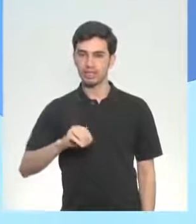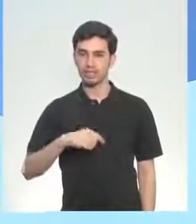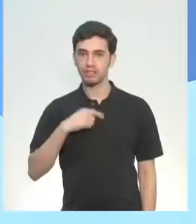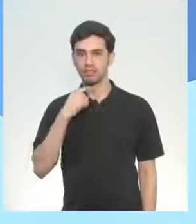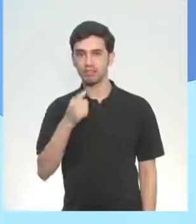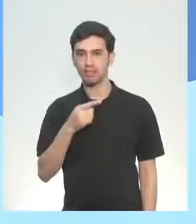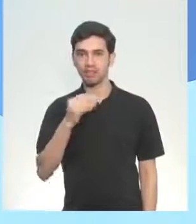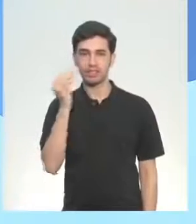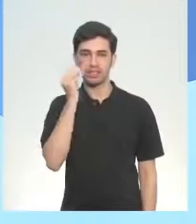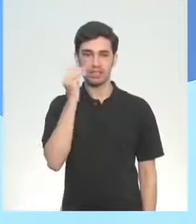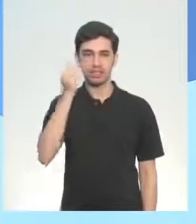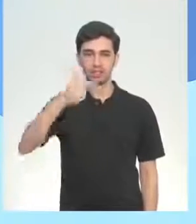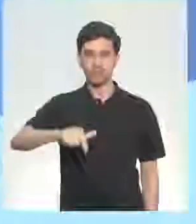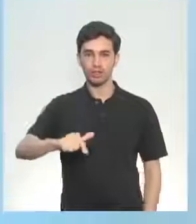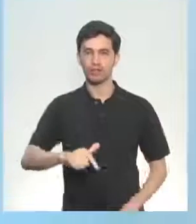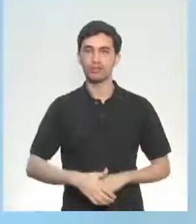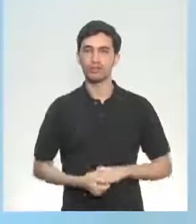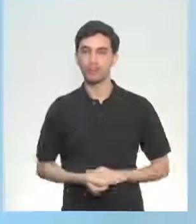der, eu tento de novo.